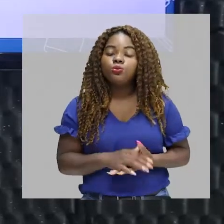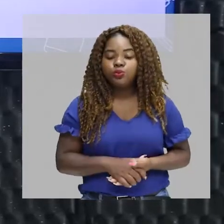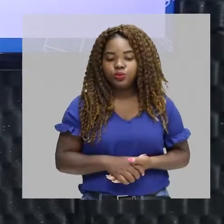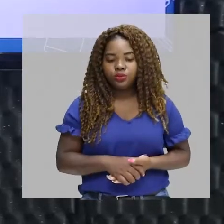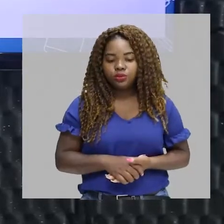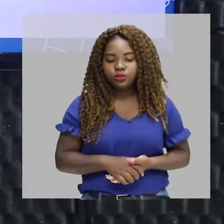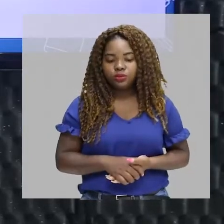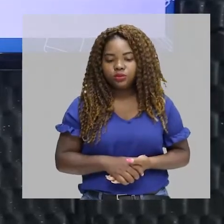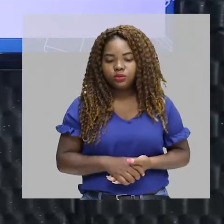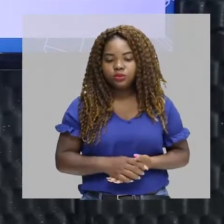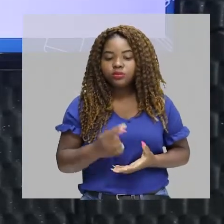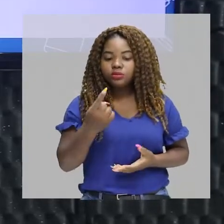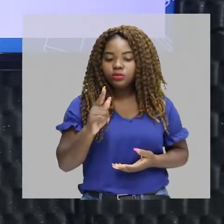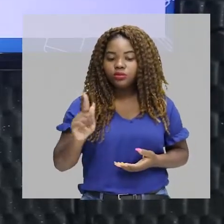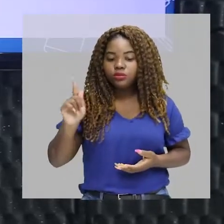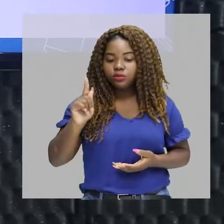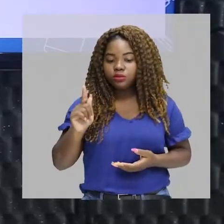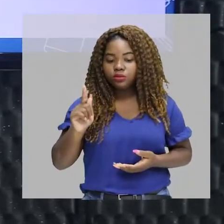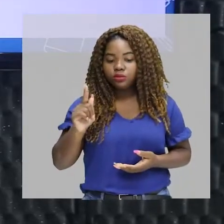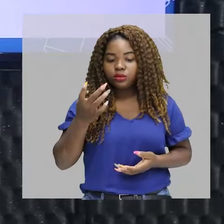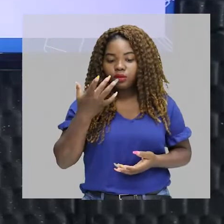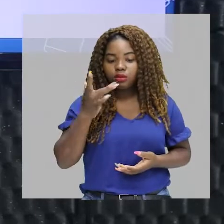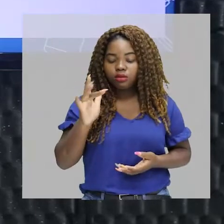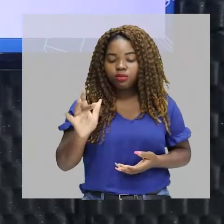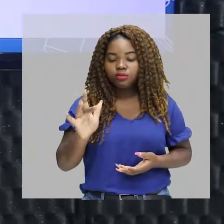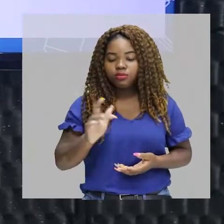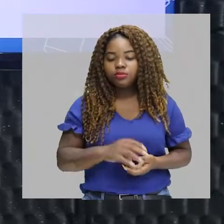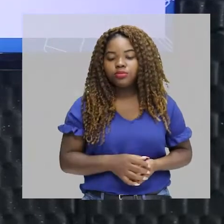vamos lá. 1 grama de ouro,